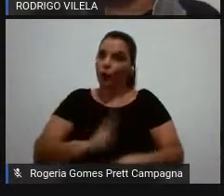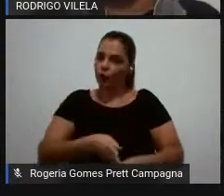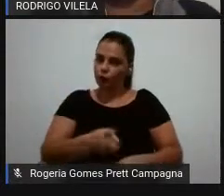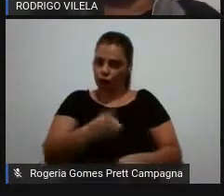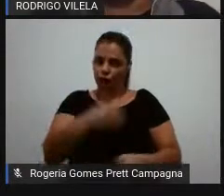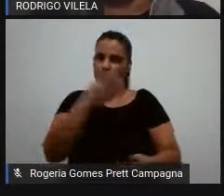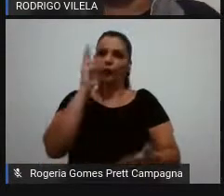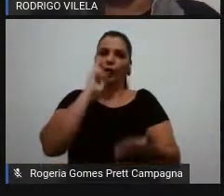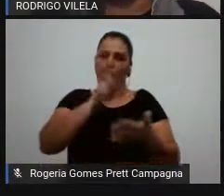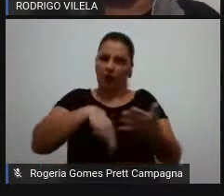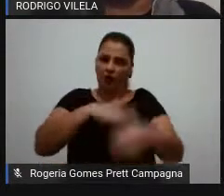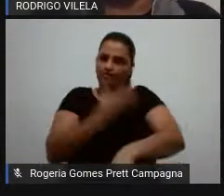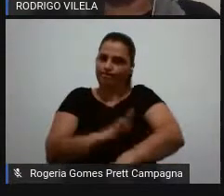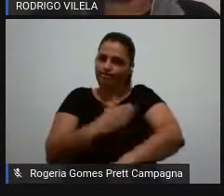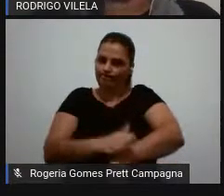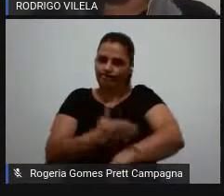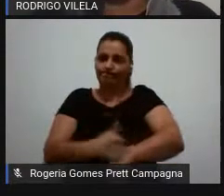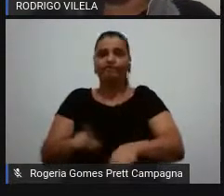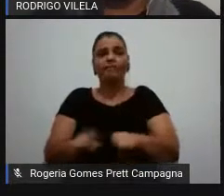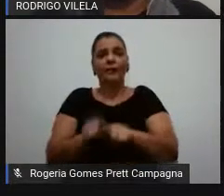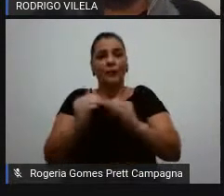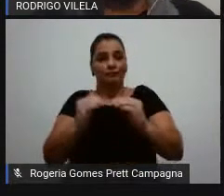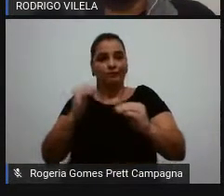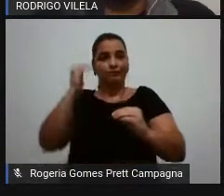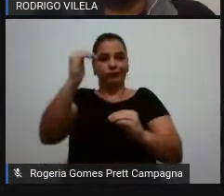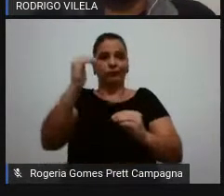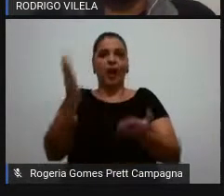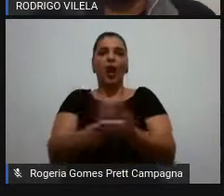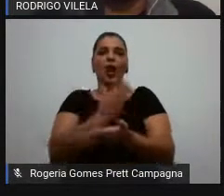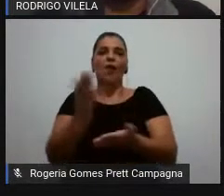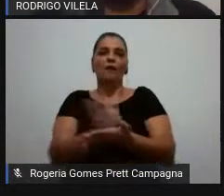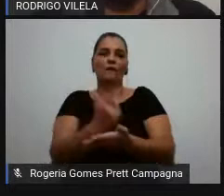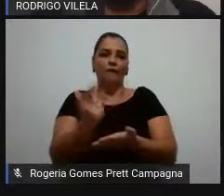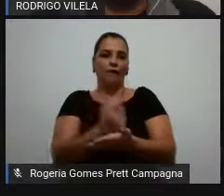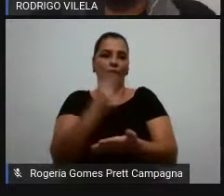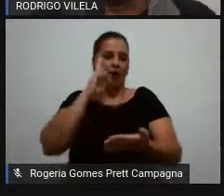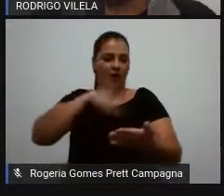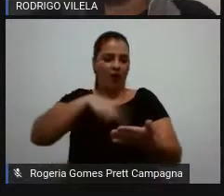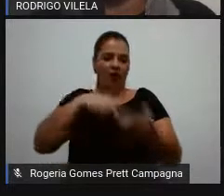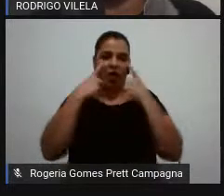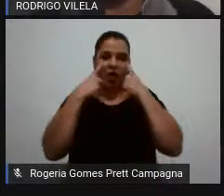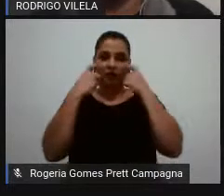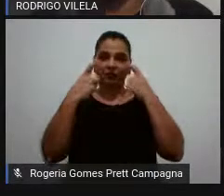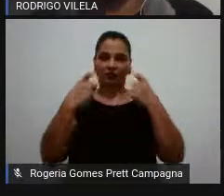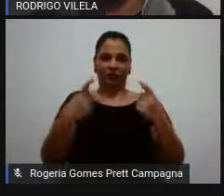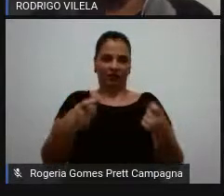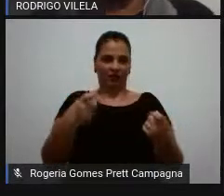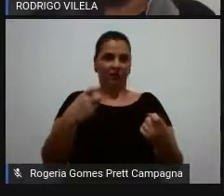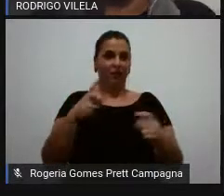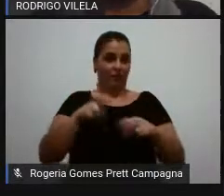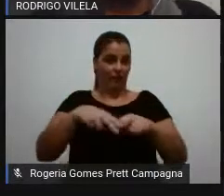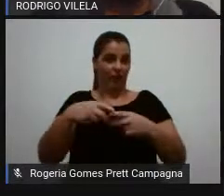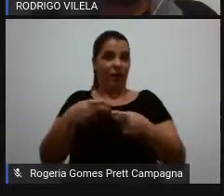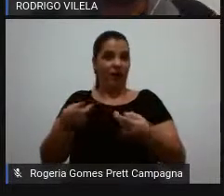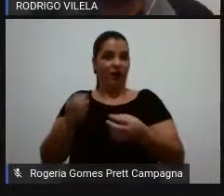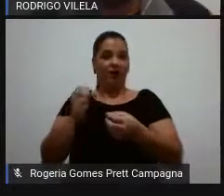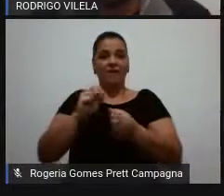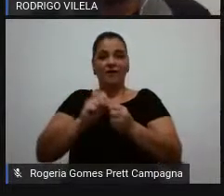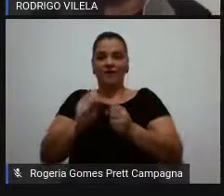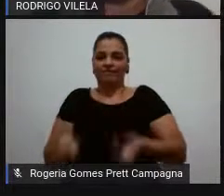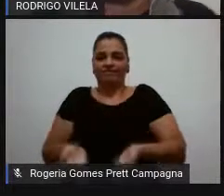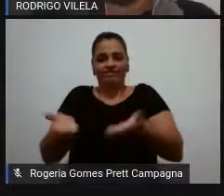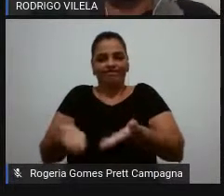nós estamos conseguindo superar o número de livros lidos nos outros anos, com essa ação de leitura. A gente envia o